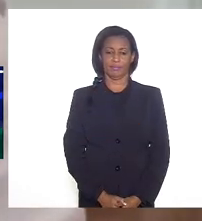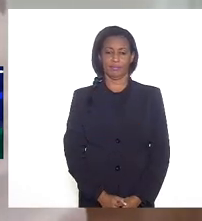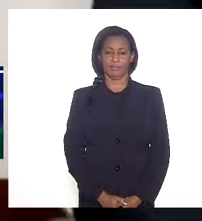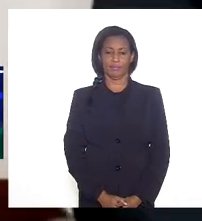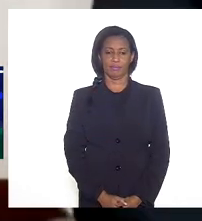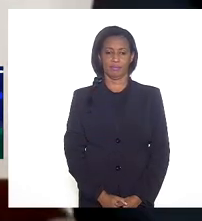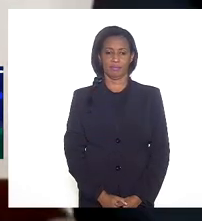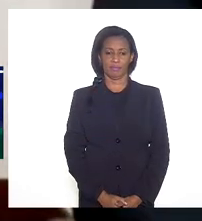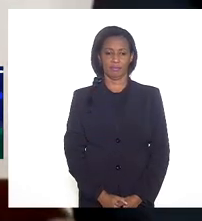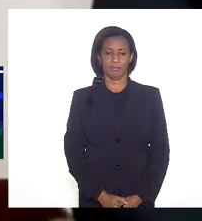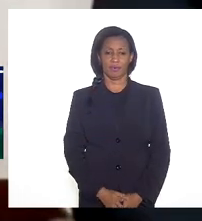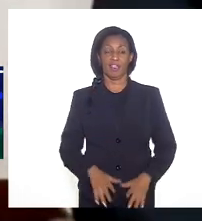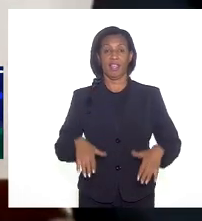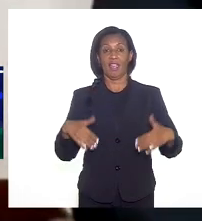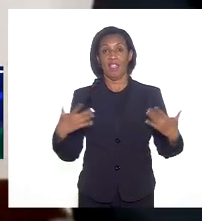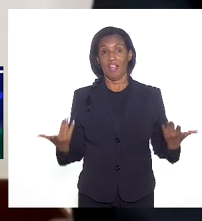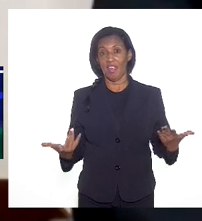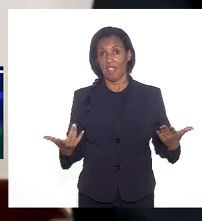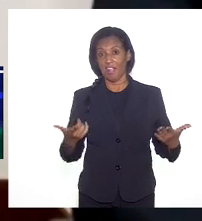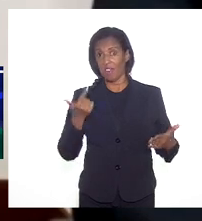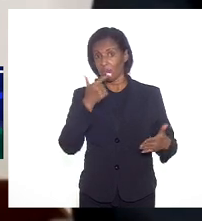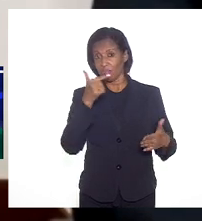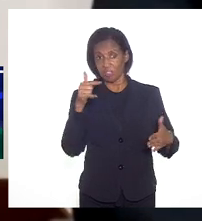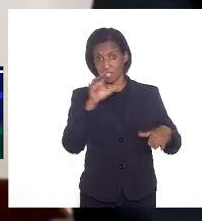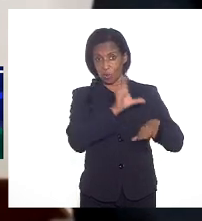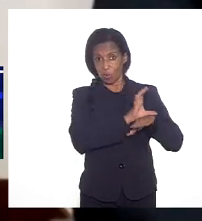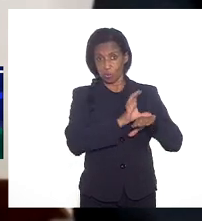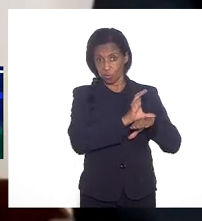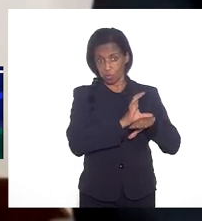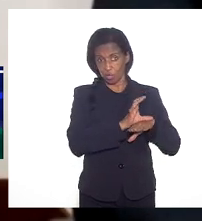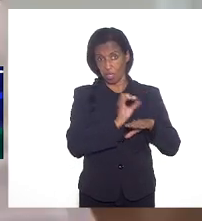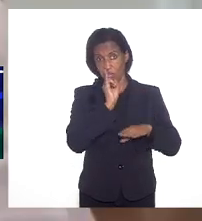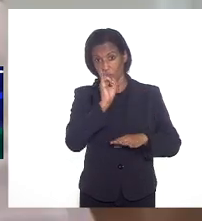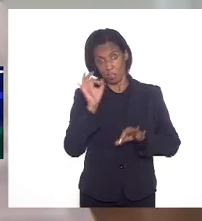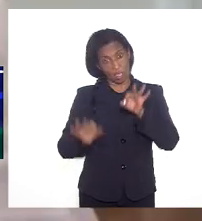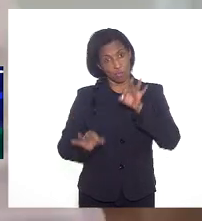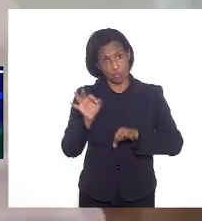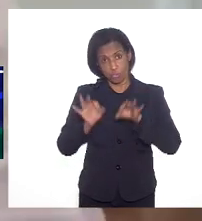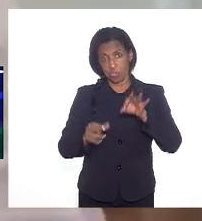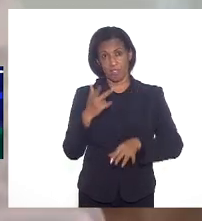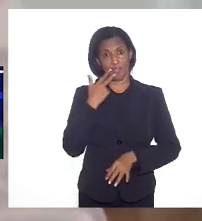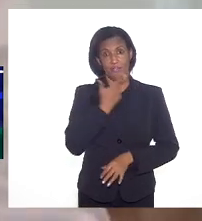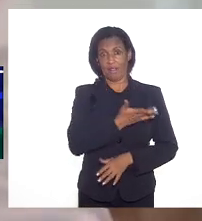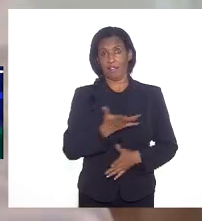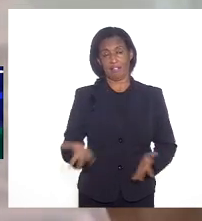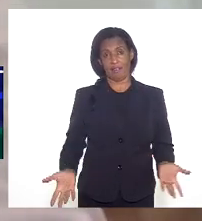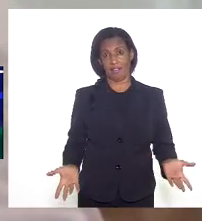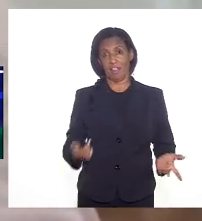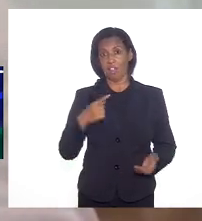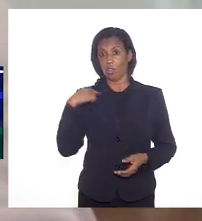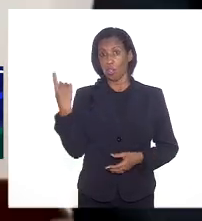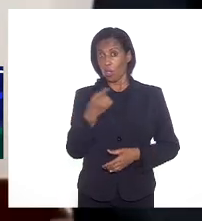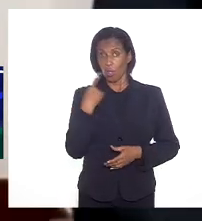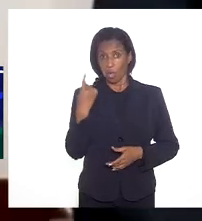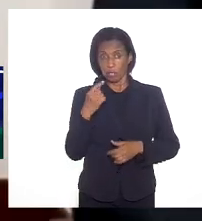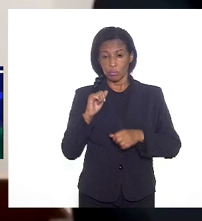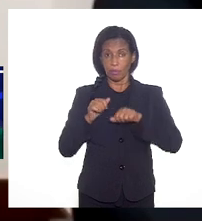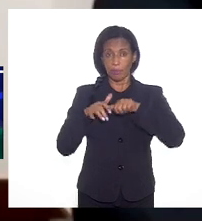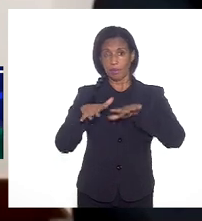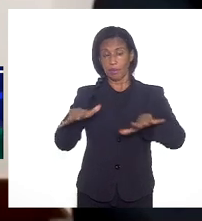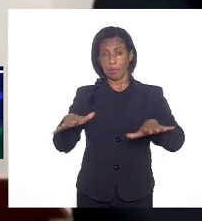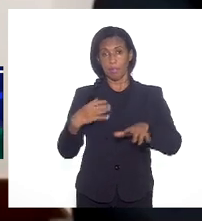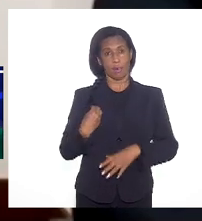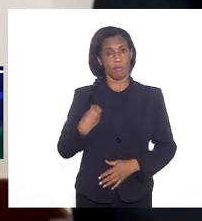ela será inconstitucional se a justiça declarar como tal estamos vivendo em pandemia estamos vivendo em outros